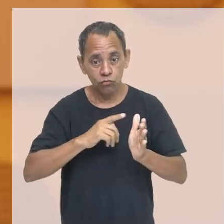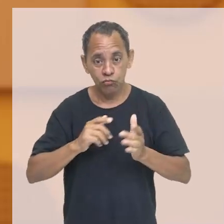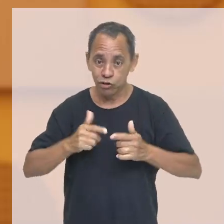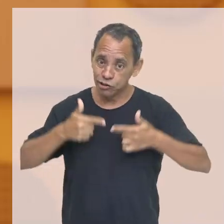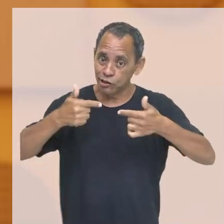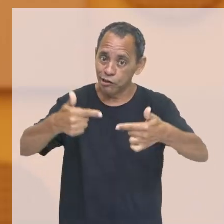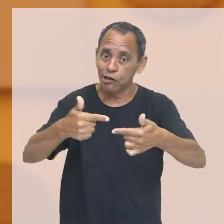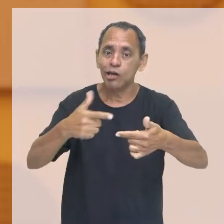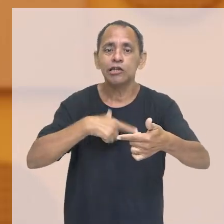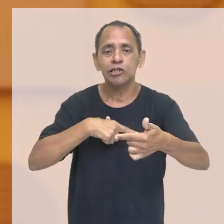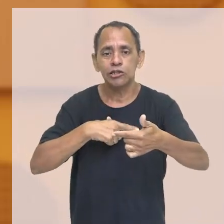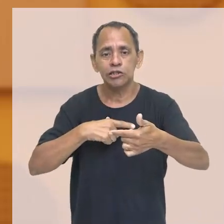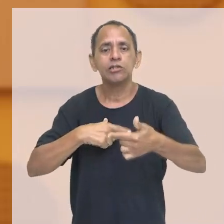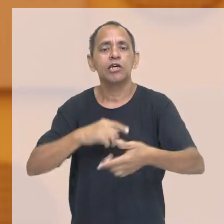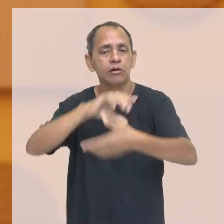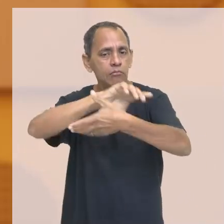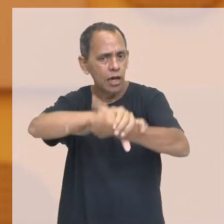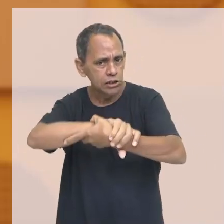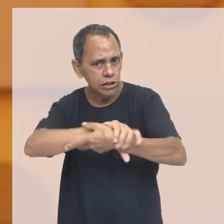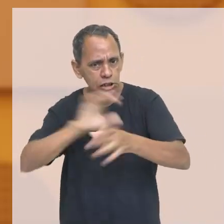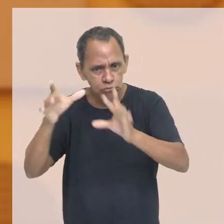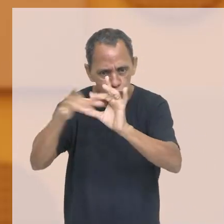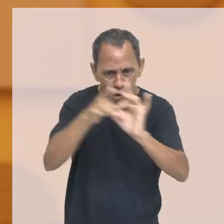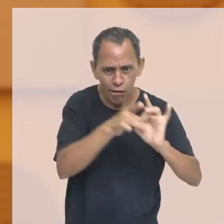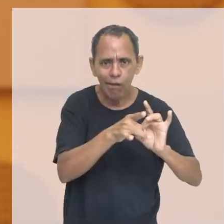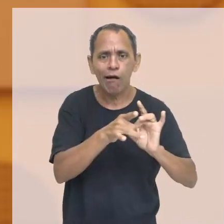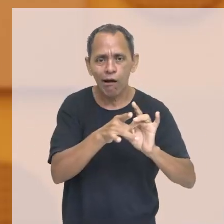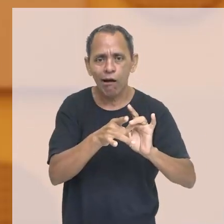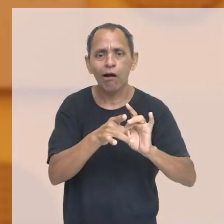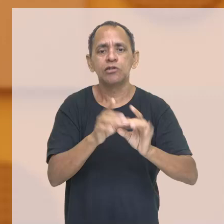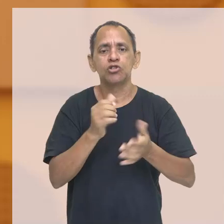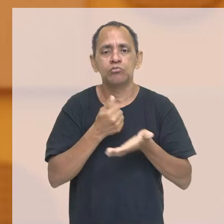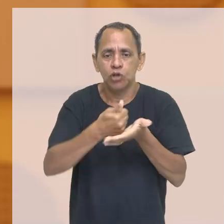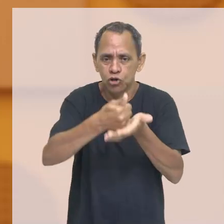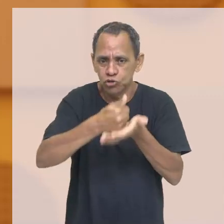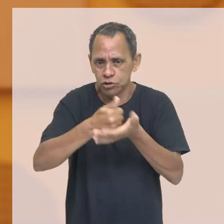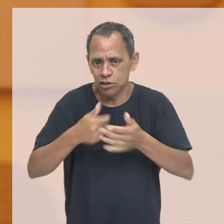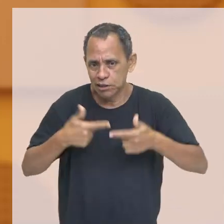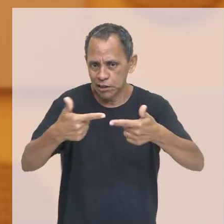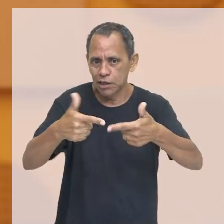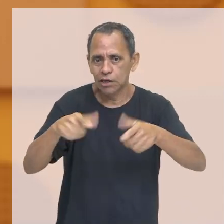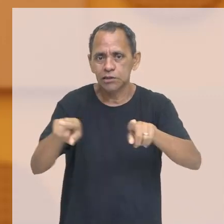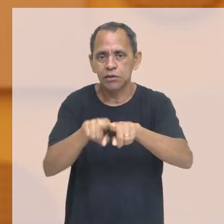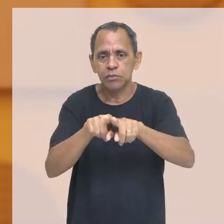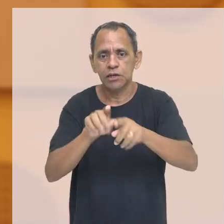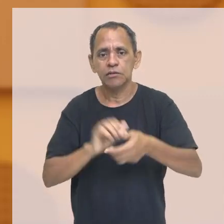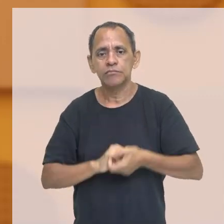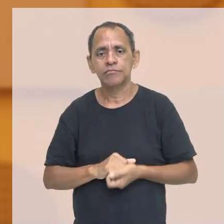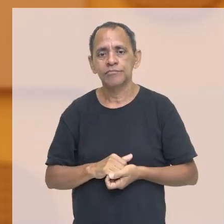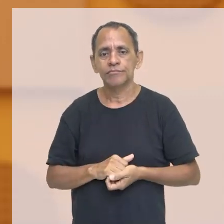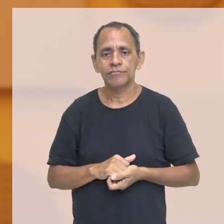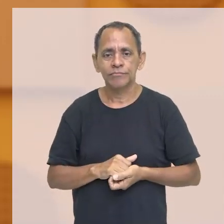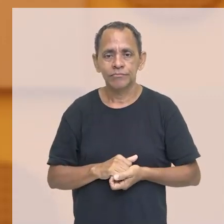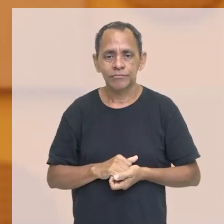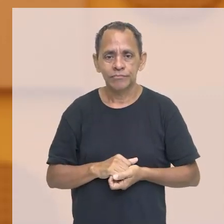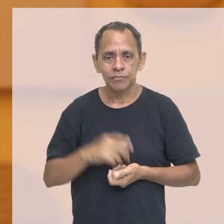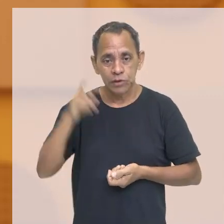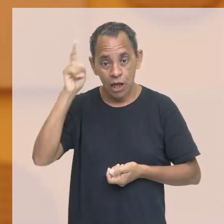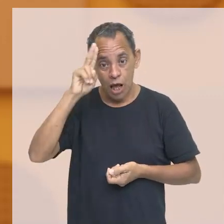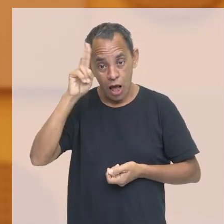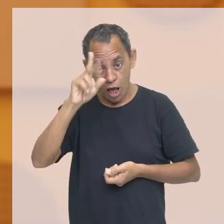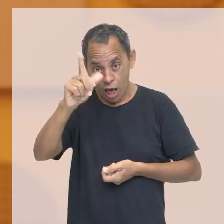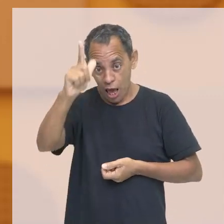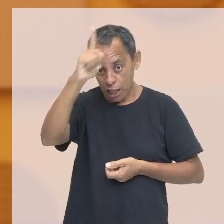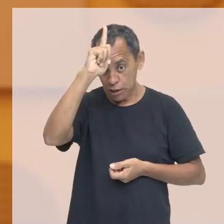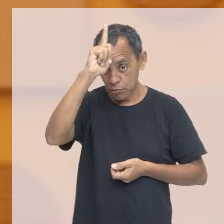conflito. Aconteceu exatamente isso, gente. A Alemanha começou a unir os países que estavam ali